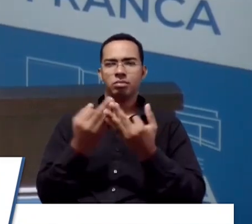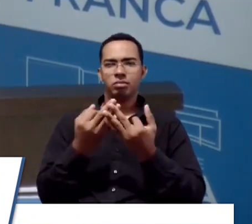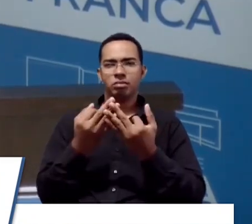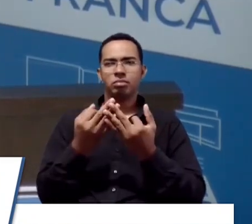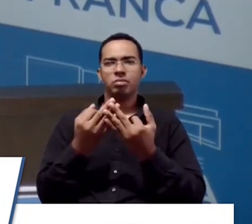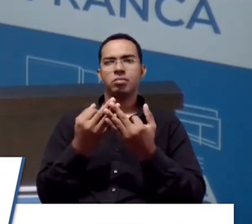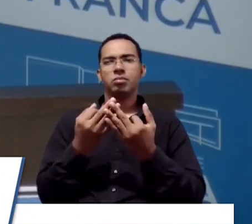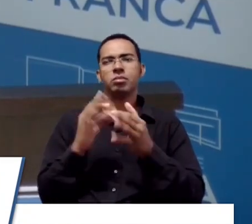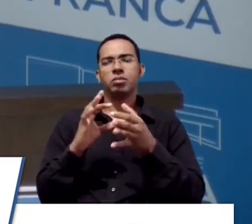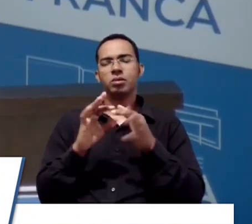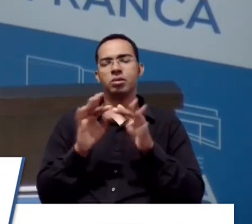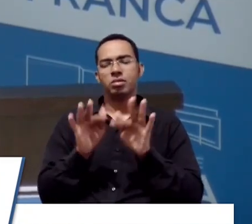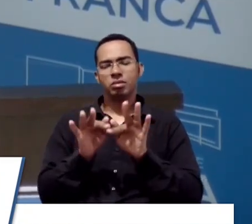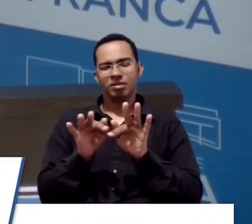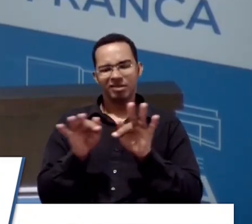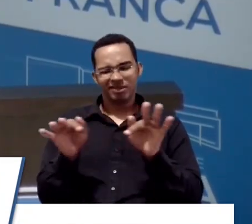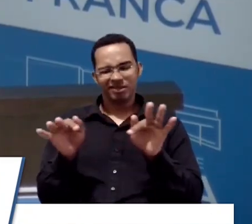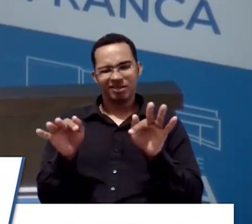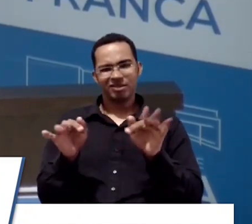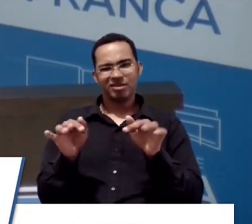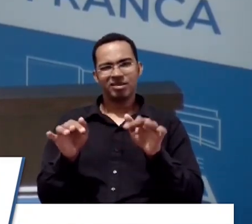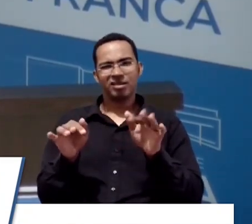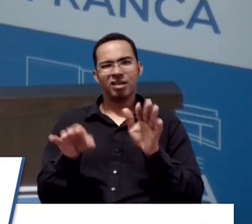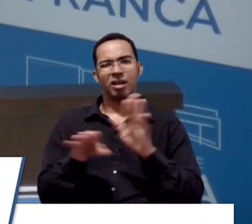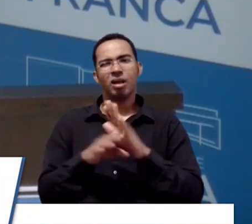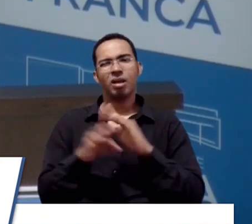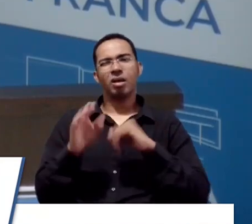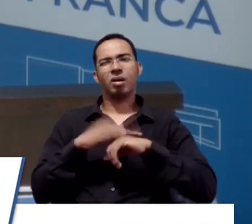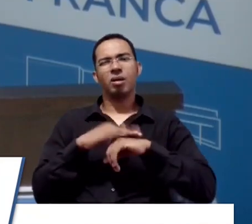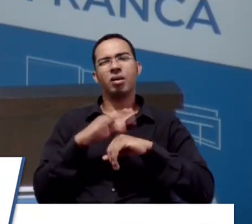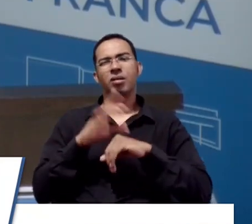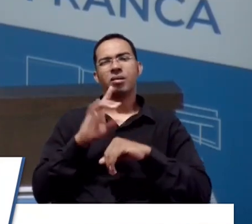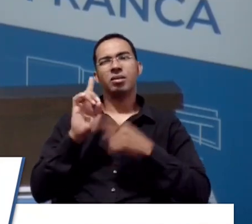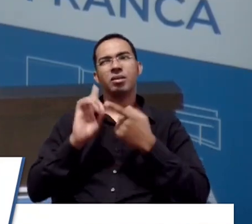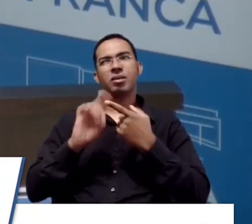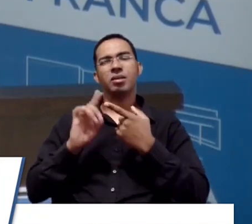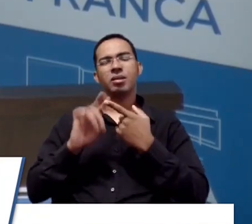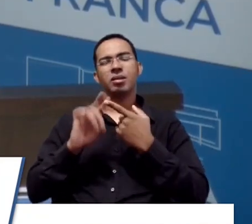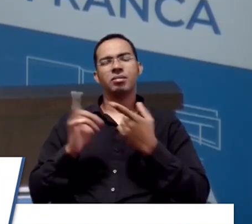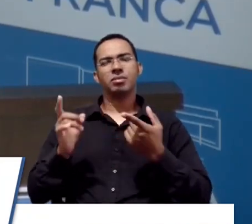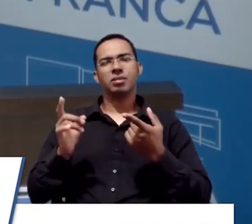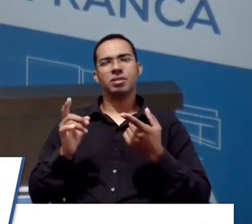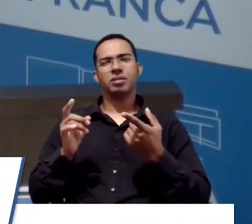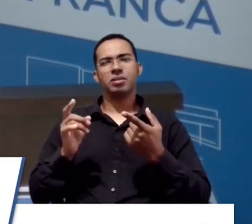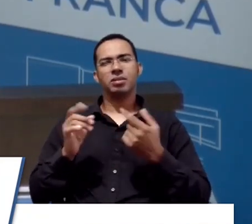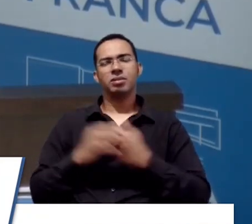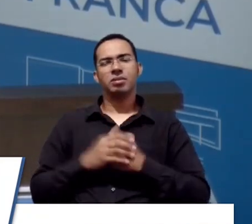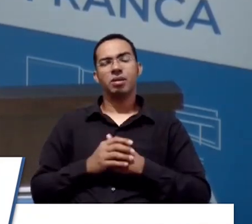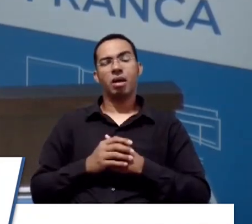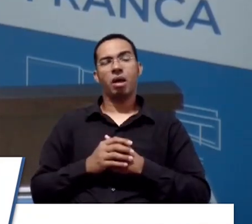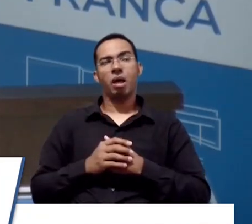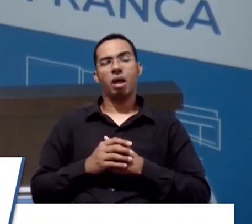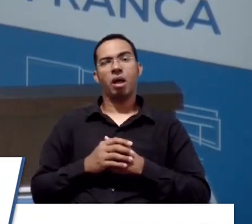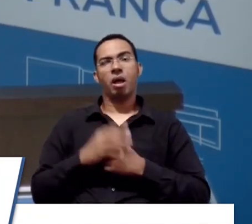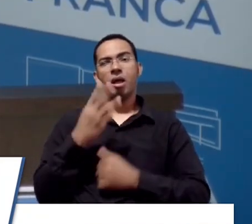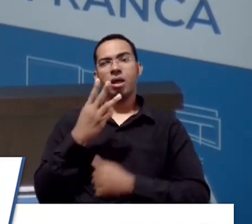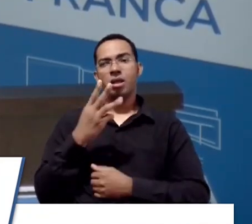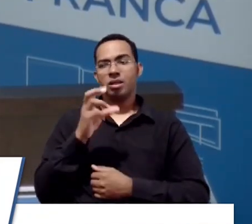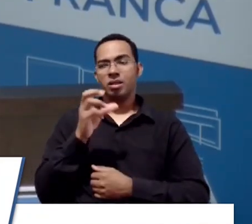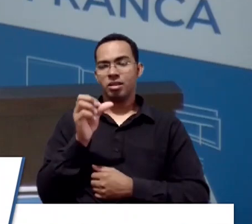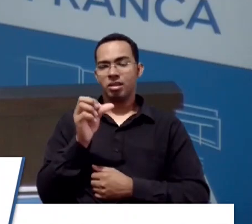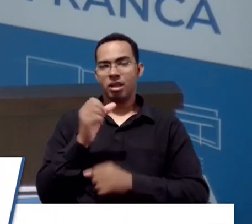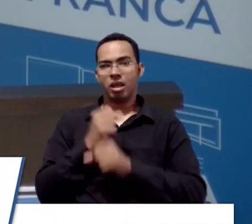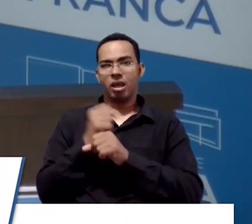muito humilde, até encontrar-se com Deus também. E nesses 36